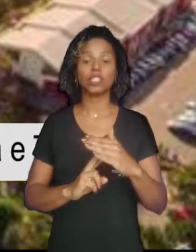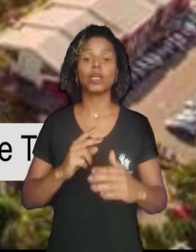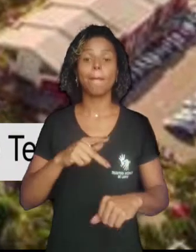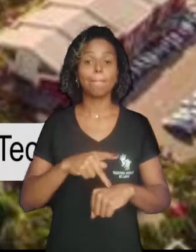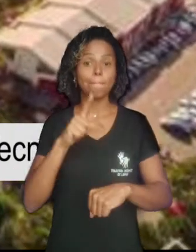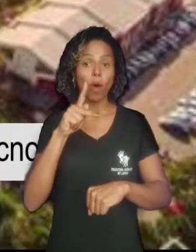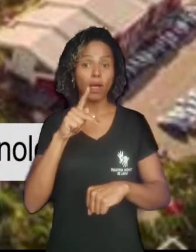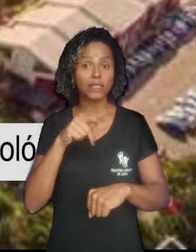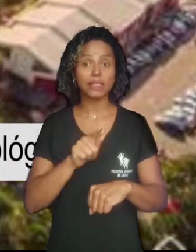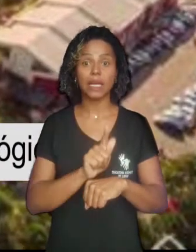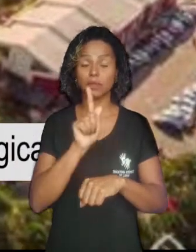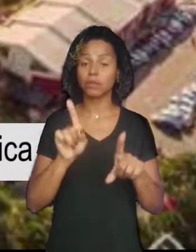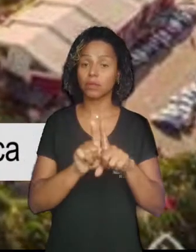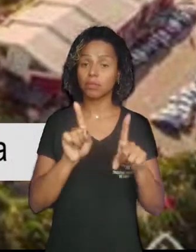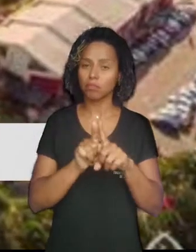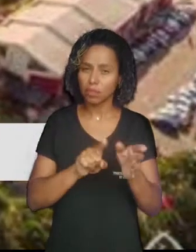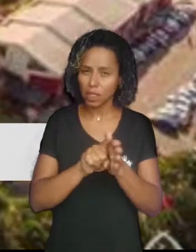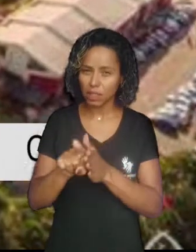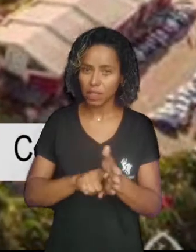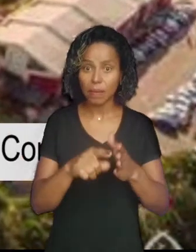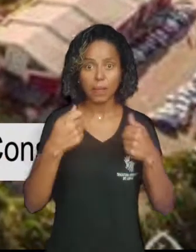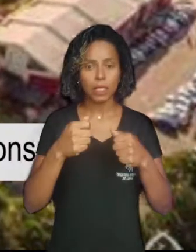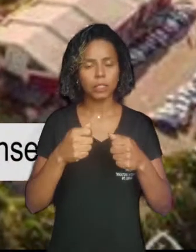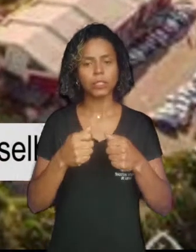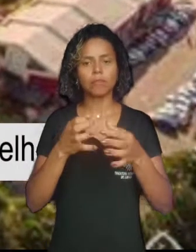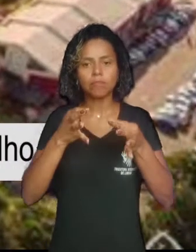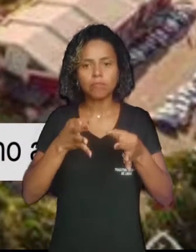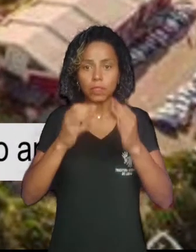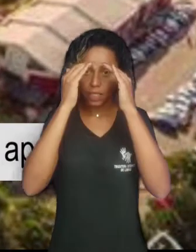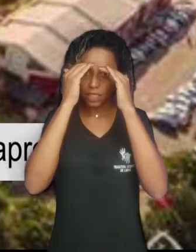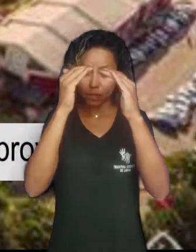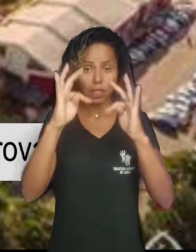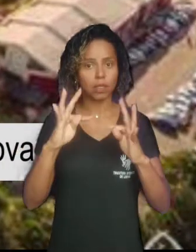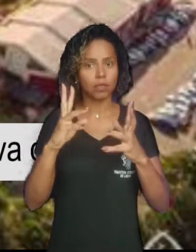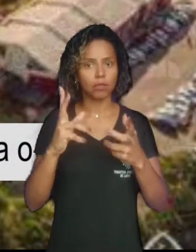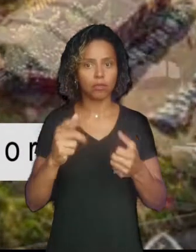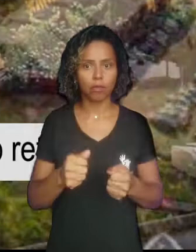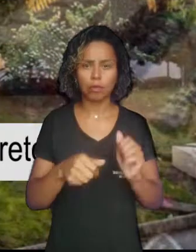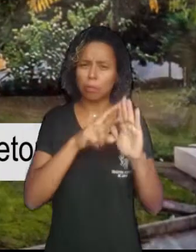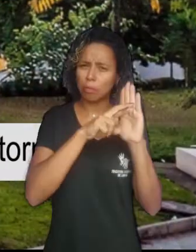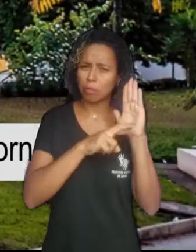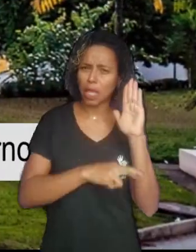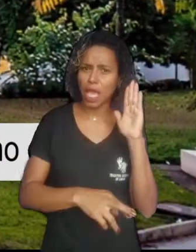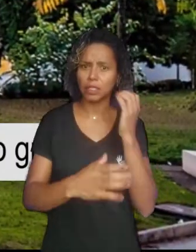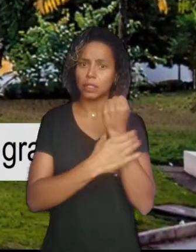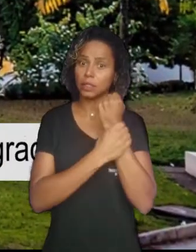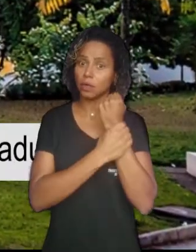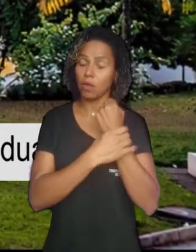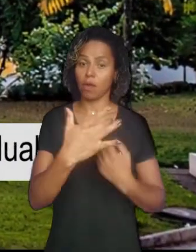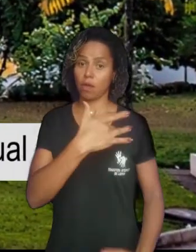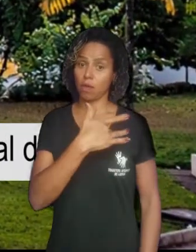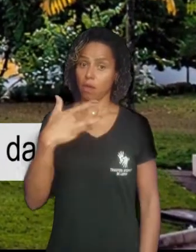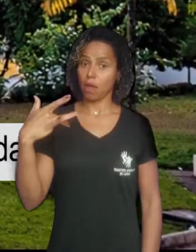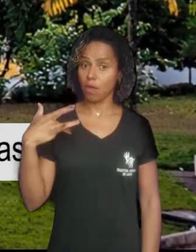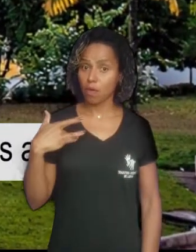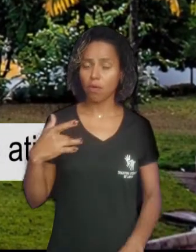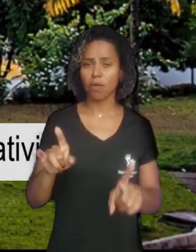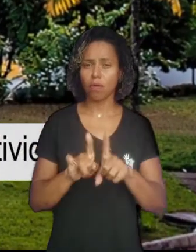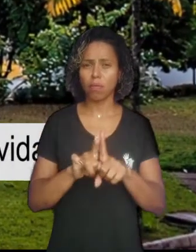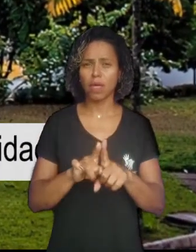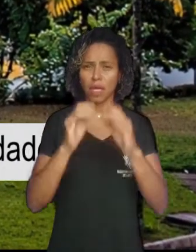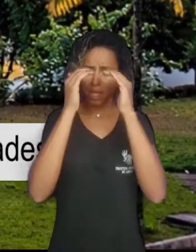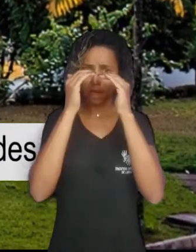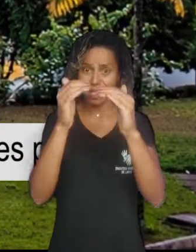devem seguir os protocolos de biossegurança da instituição e respeitar a autonomia dos Estudantes para a